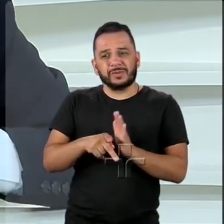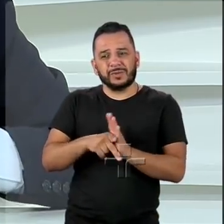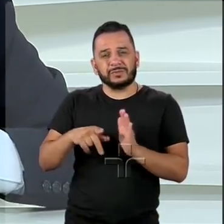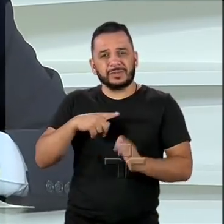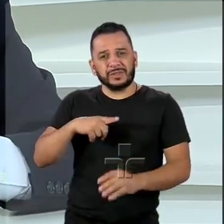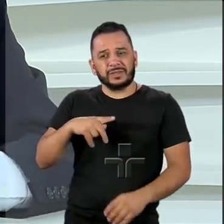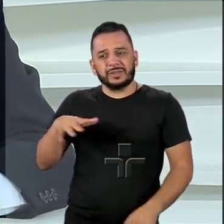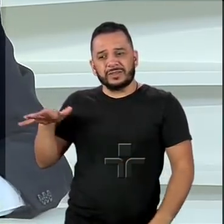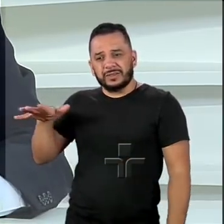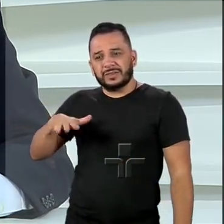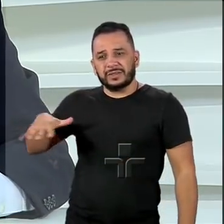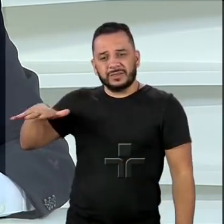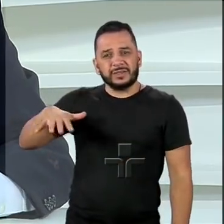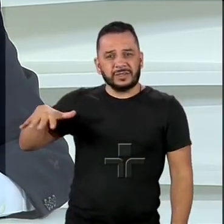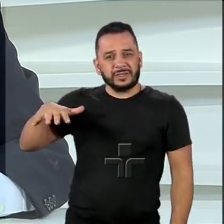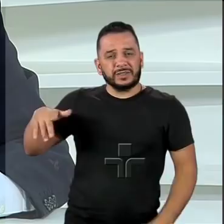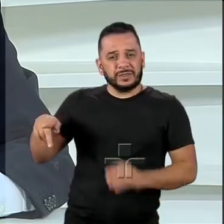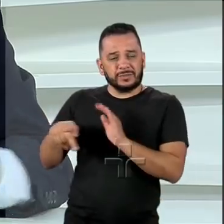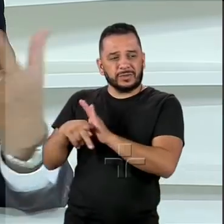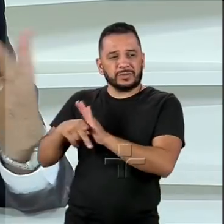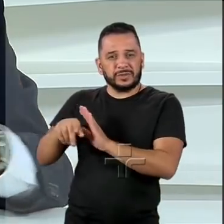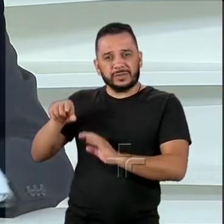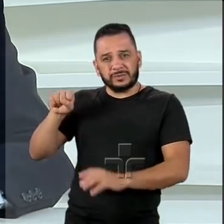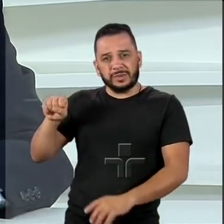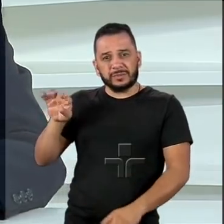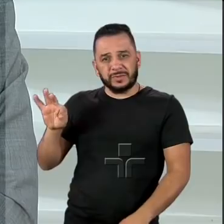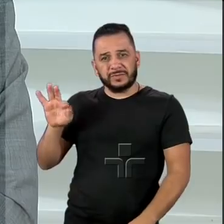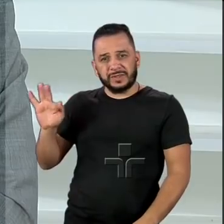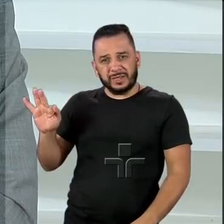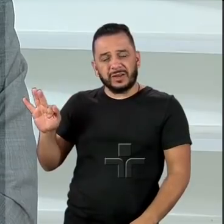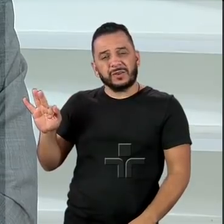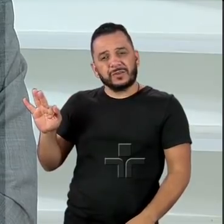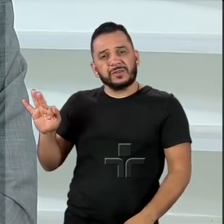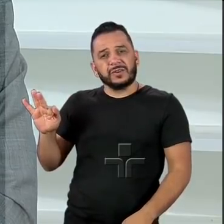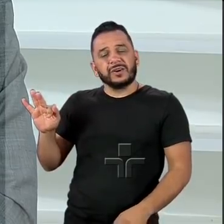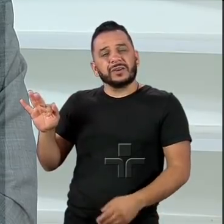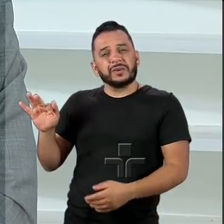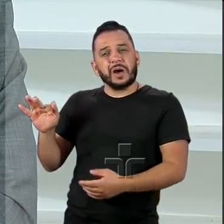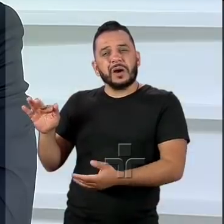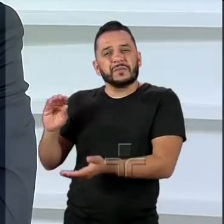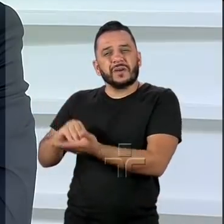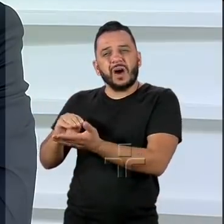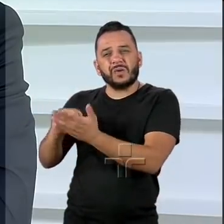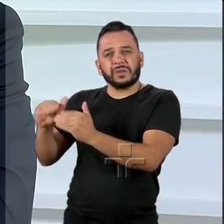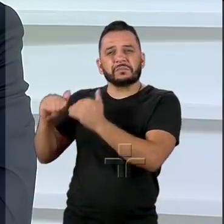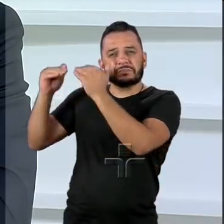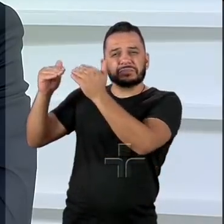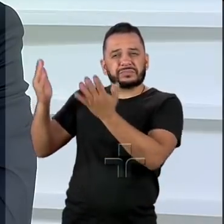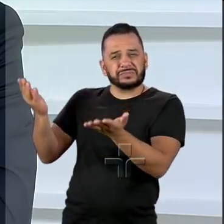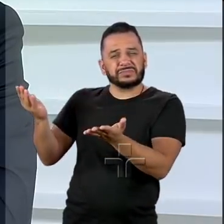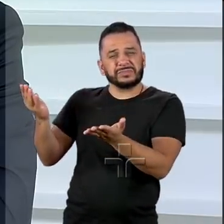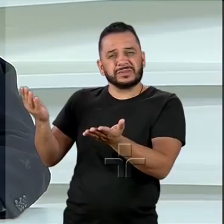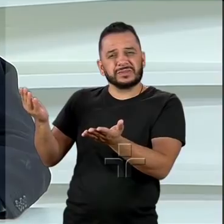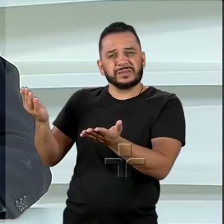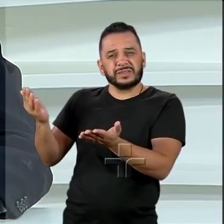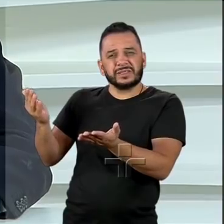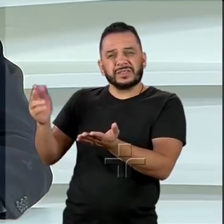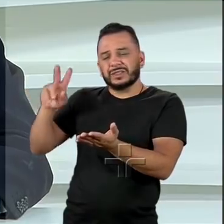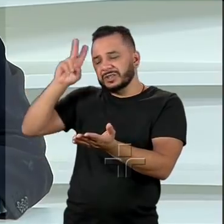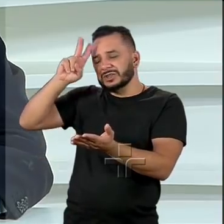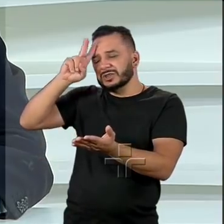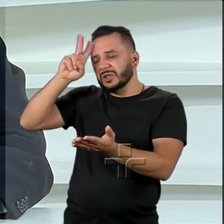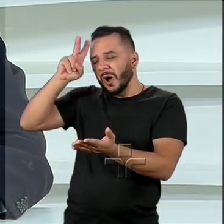sua história. Eu lembrava que mesmo durante a ditadura,